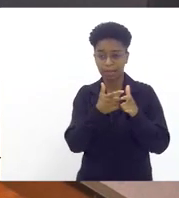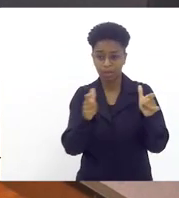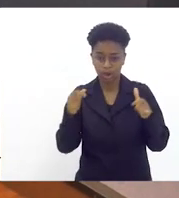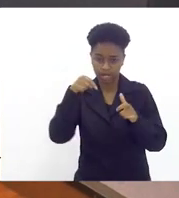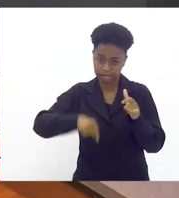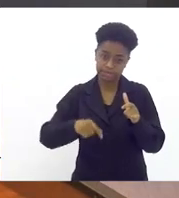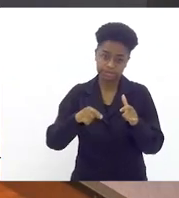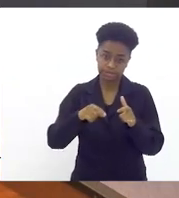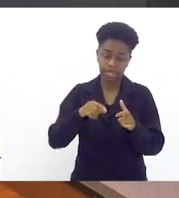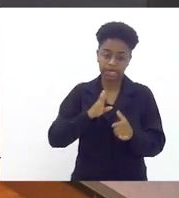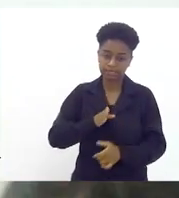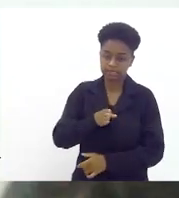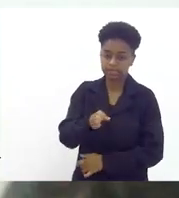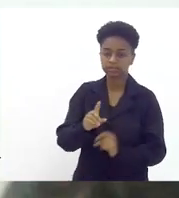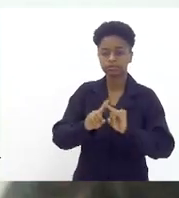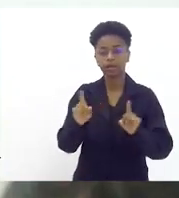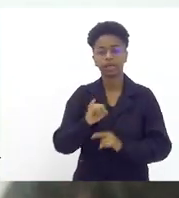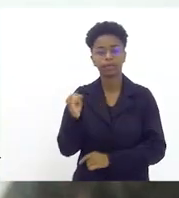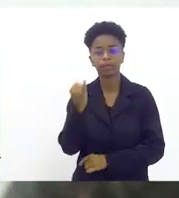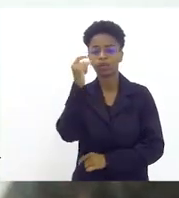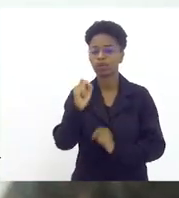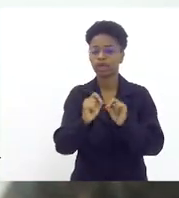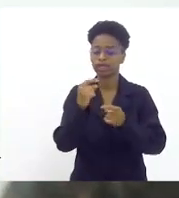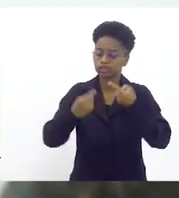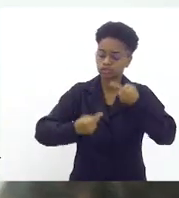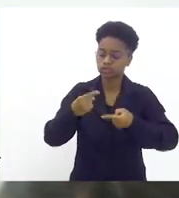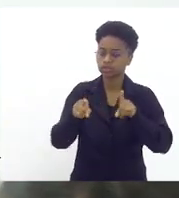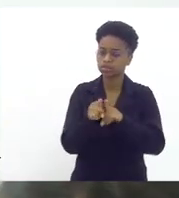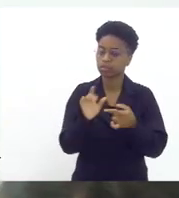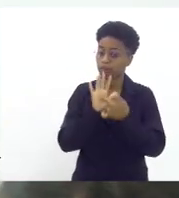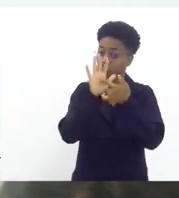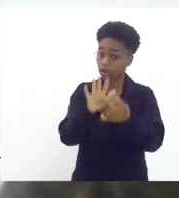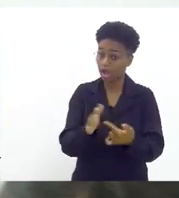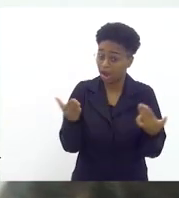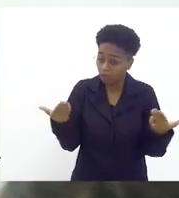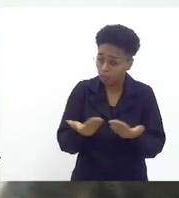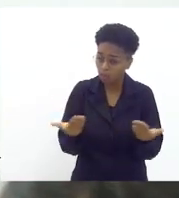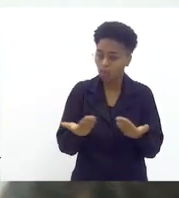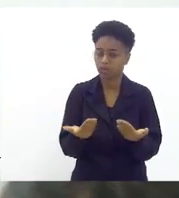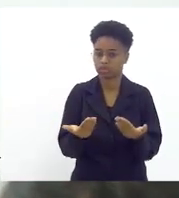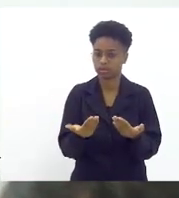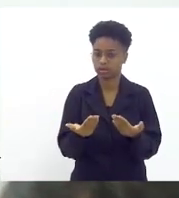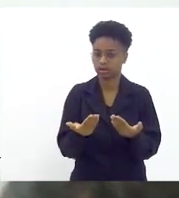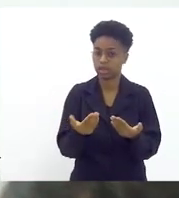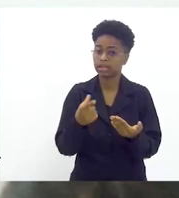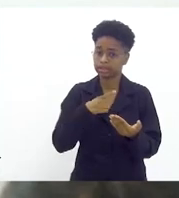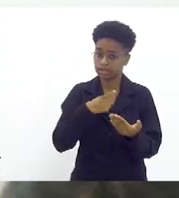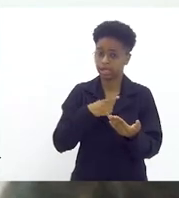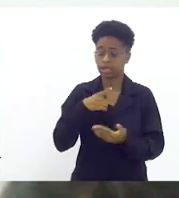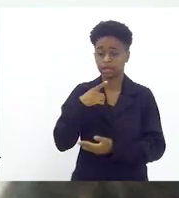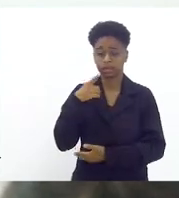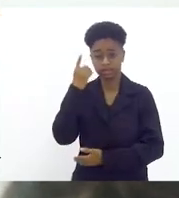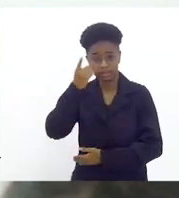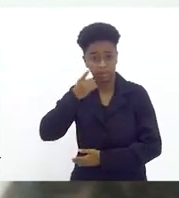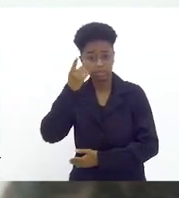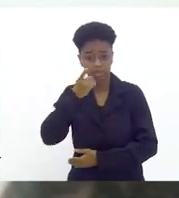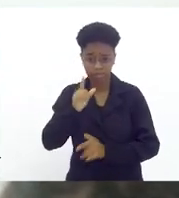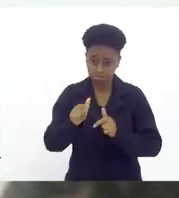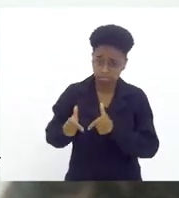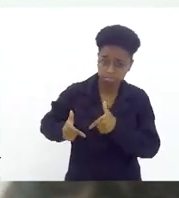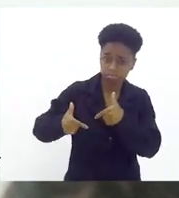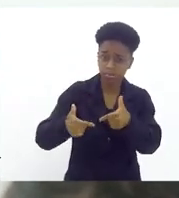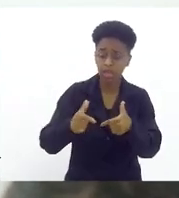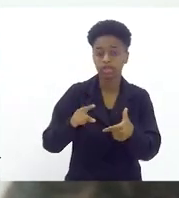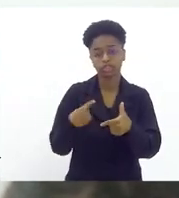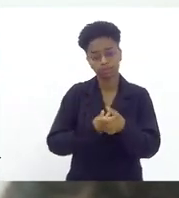hoje, mas é muito importante justamente para evidenciar isso e mostrar que agora a gente que tem parlamentares que são proativos, a